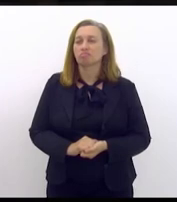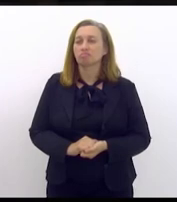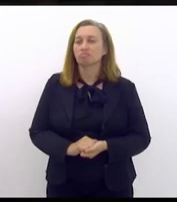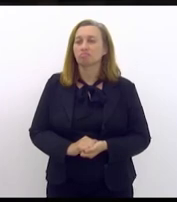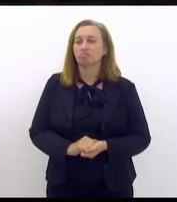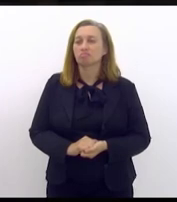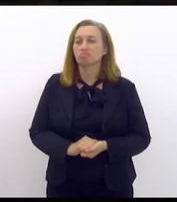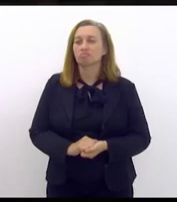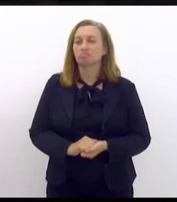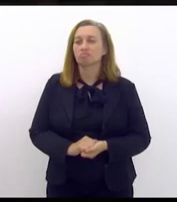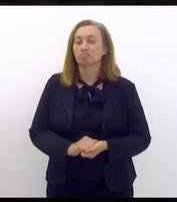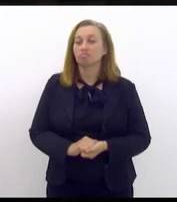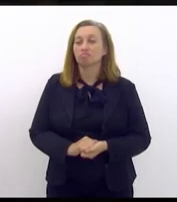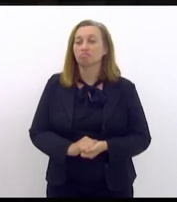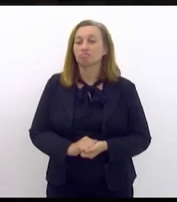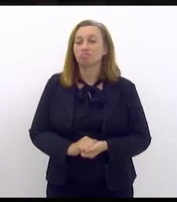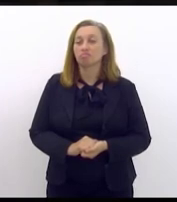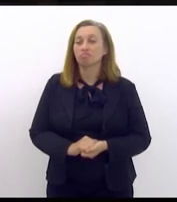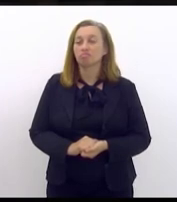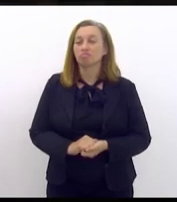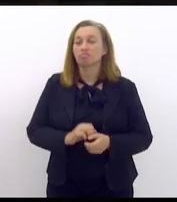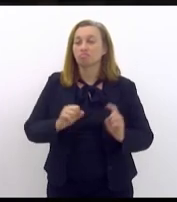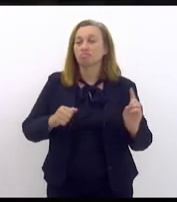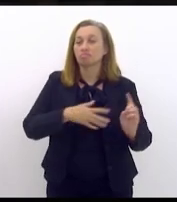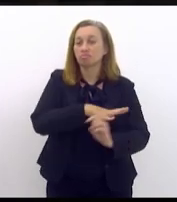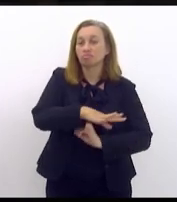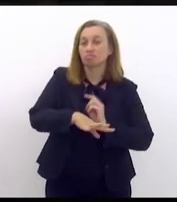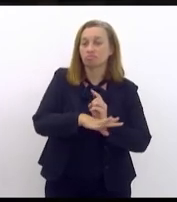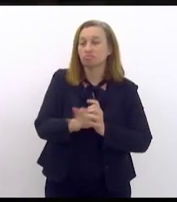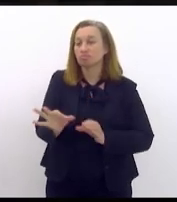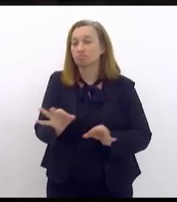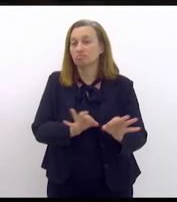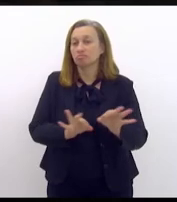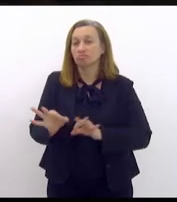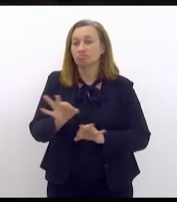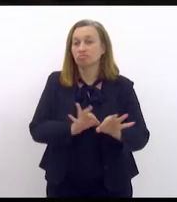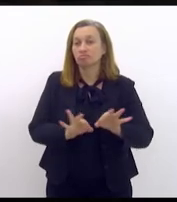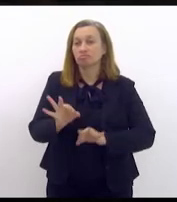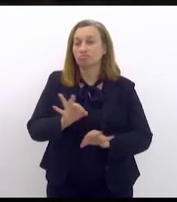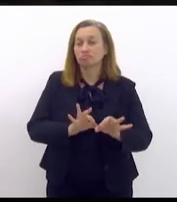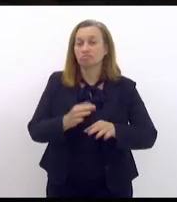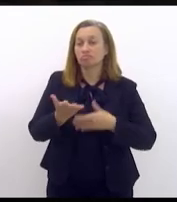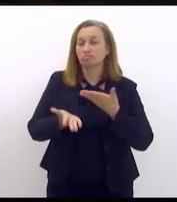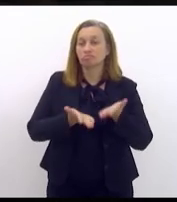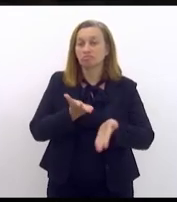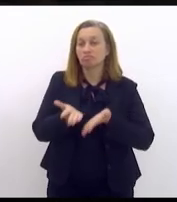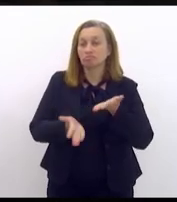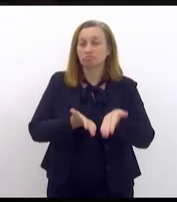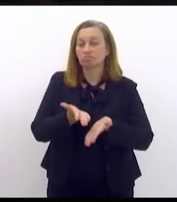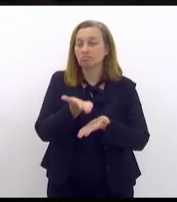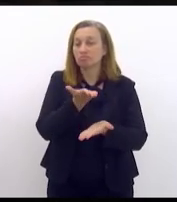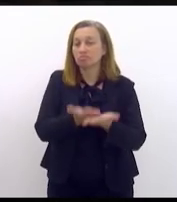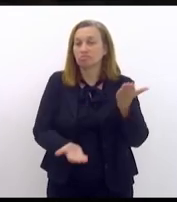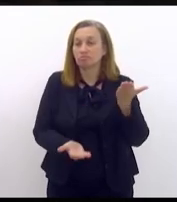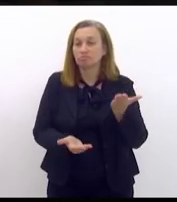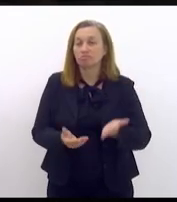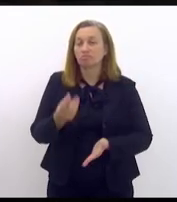Ainda, a função assistência social programada para ela perda de